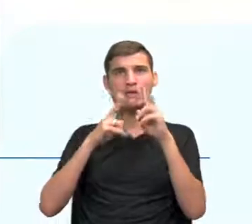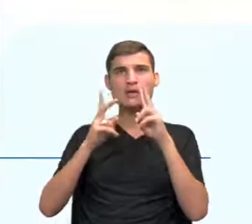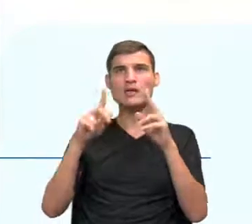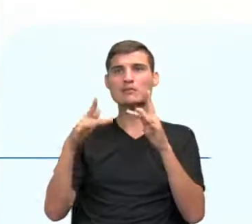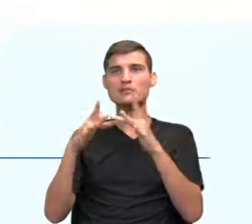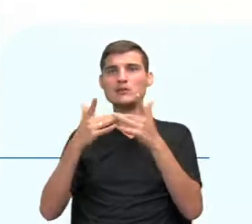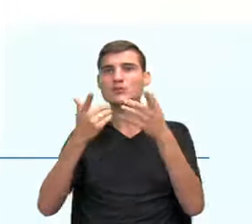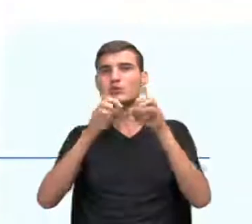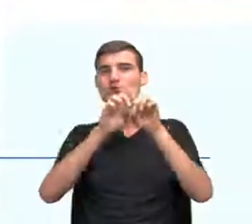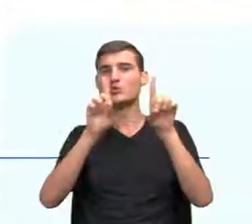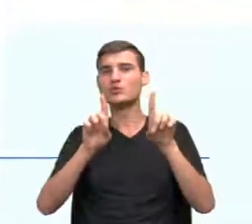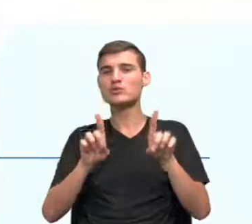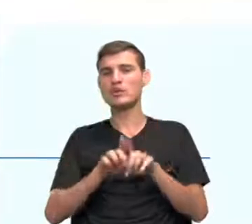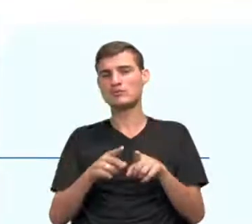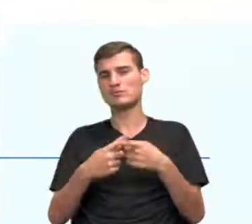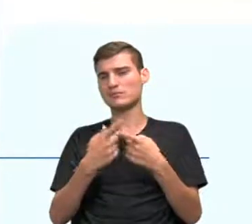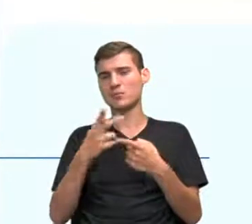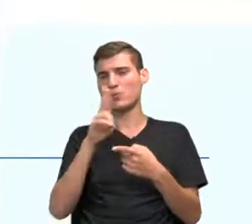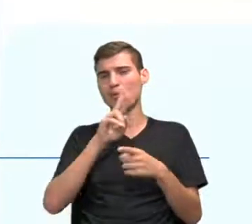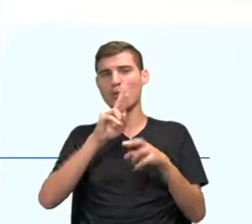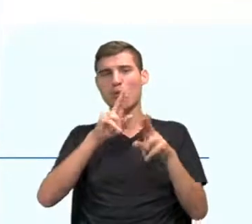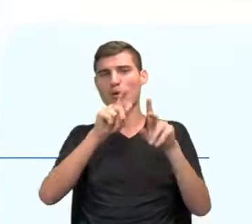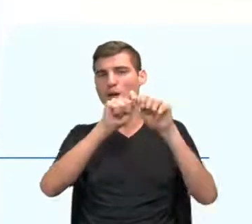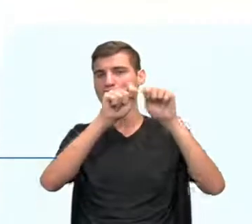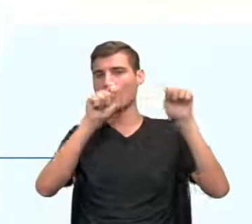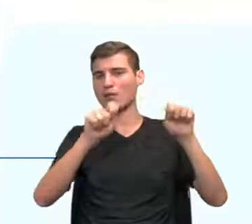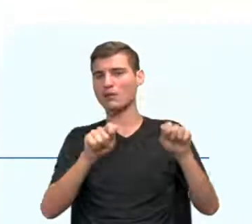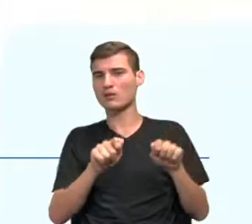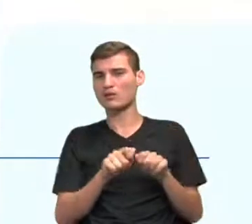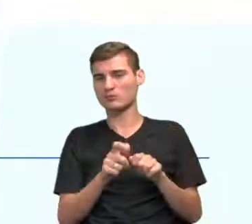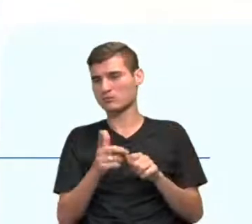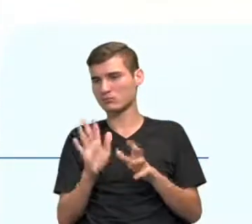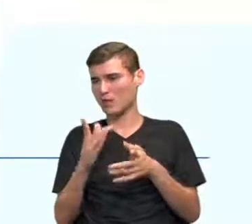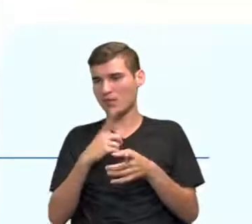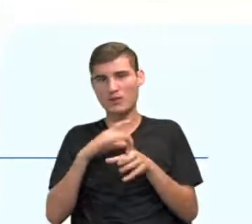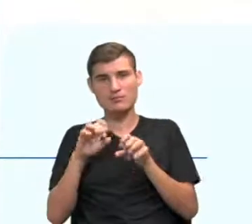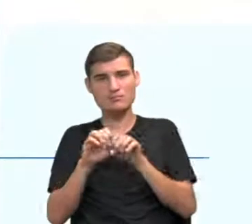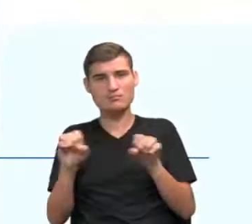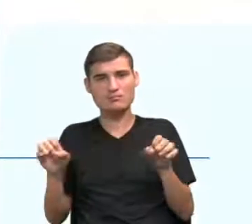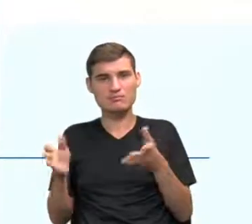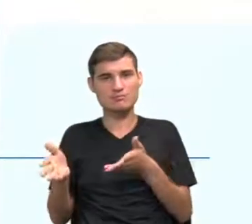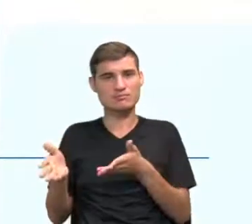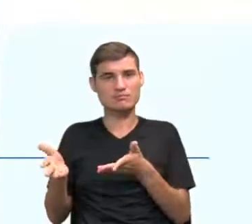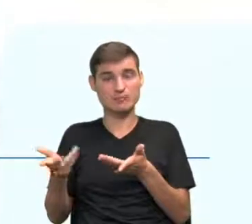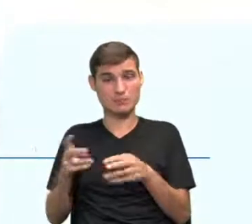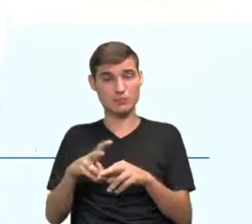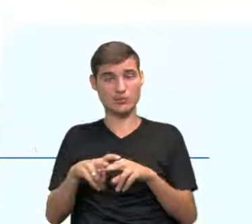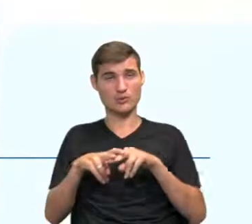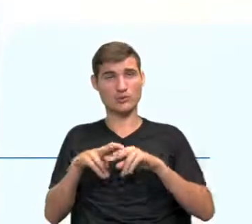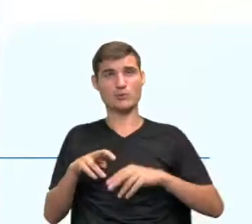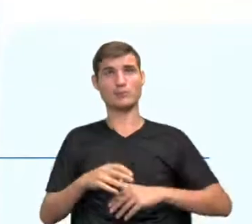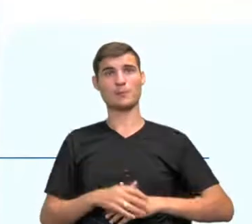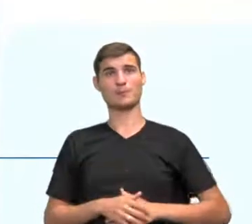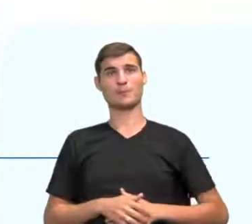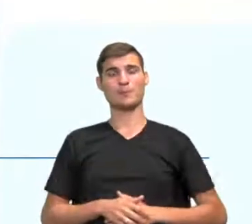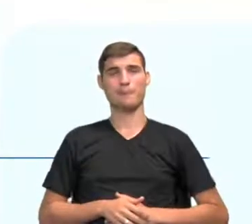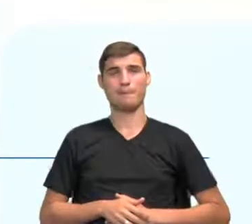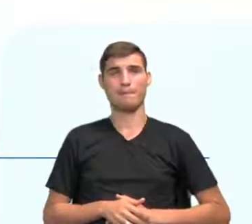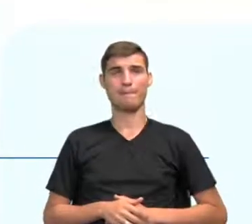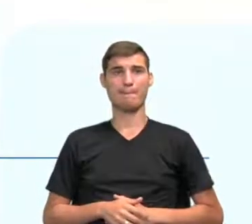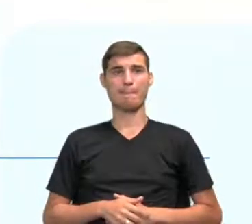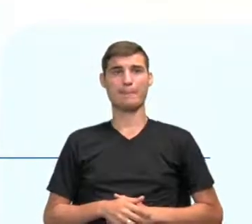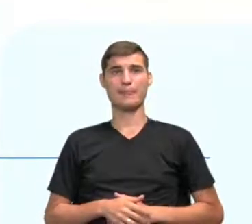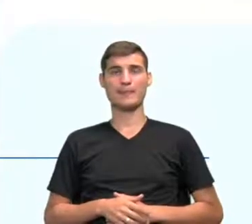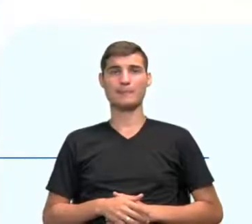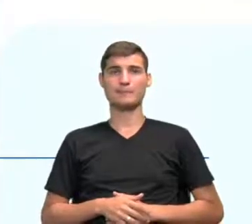transmissão digital. Não tem por que usar outro tipo de transmissão, se todo o cabeamento já está ali passado. Então,